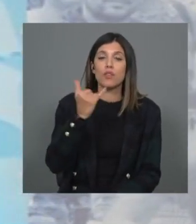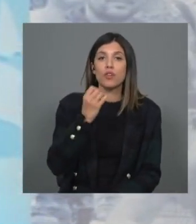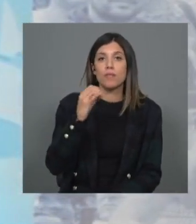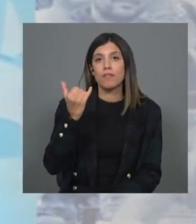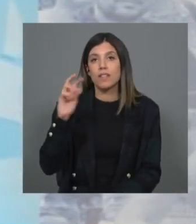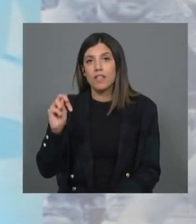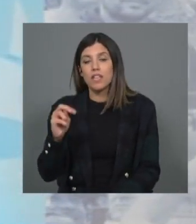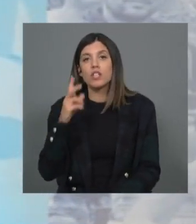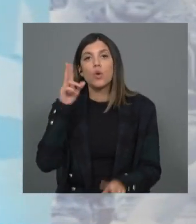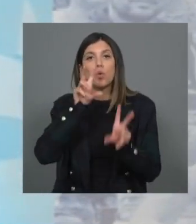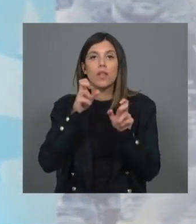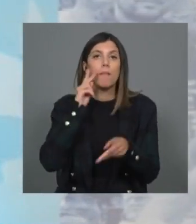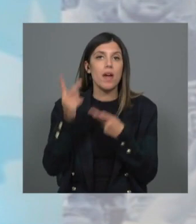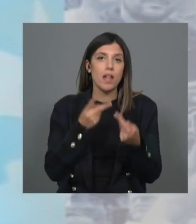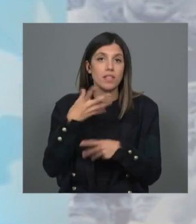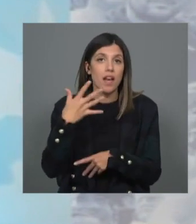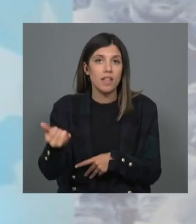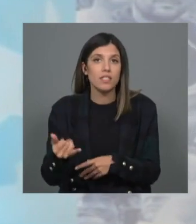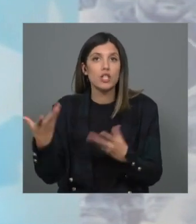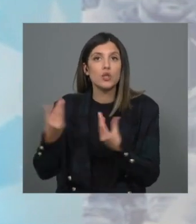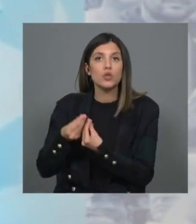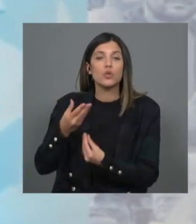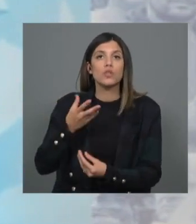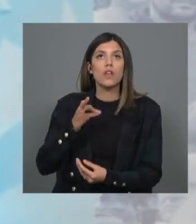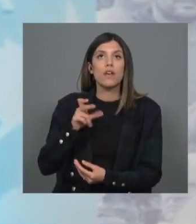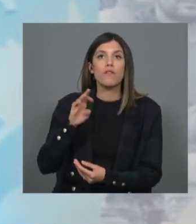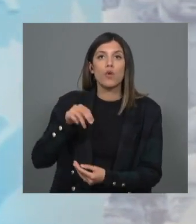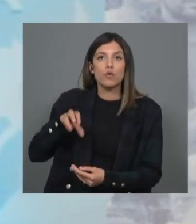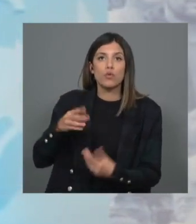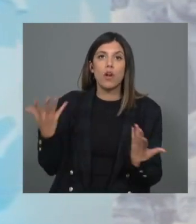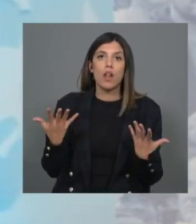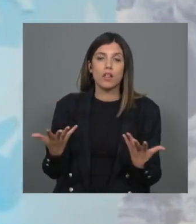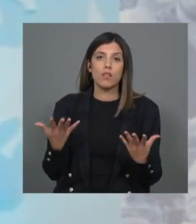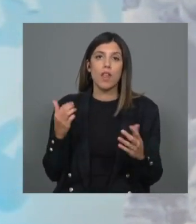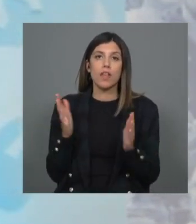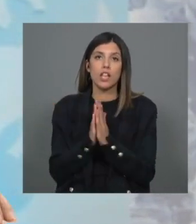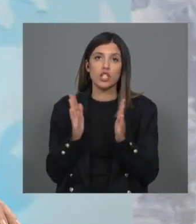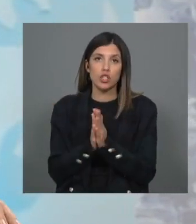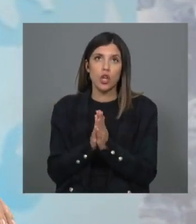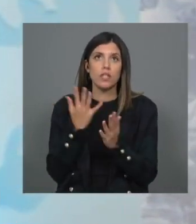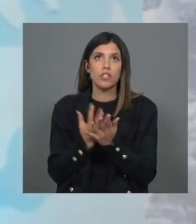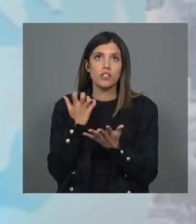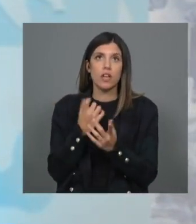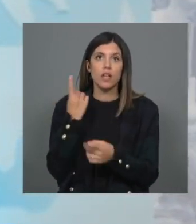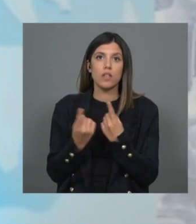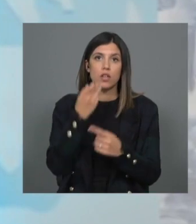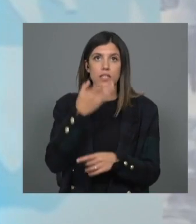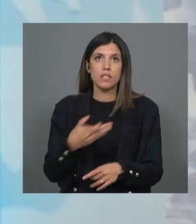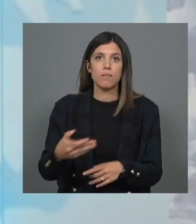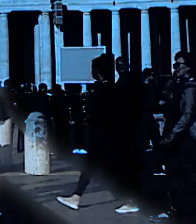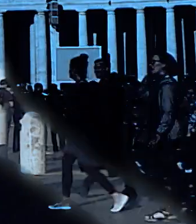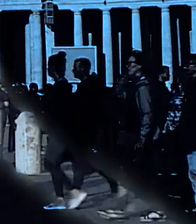de seguida com o Afonso Virtuoso, mas antes ficamos com a atualidade religiosa, onde destacamos a Semana do